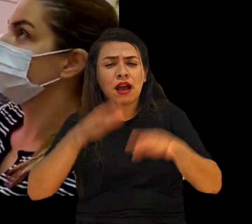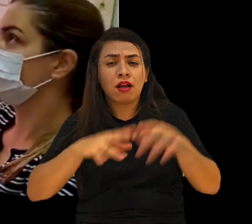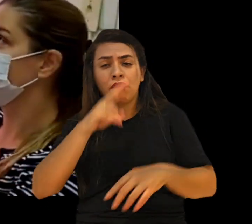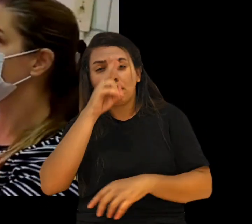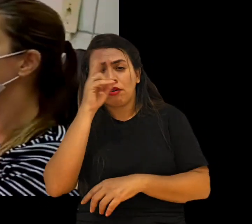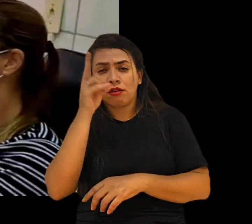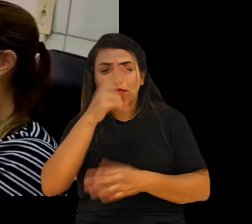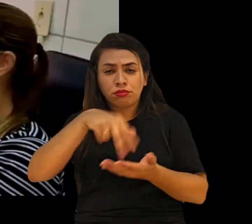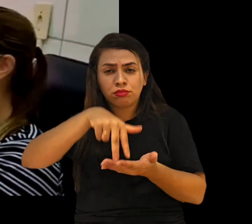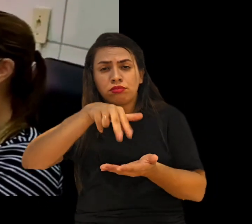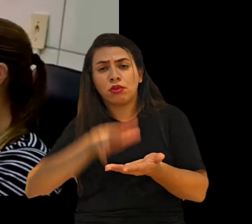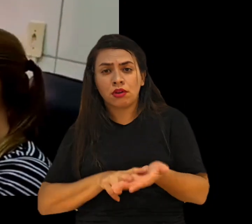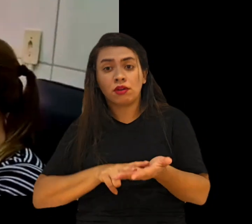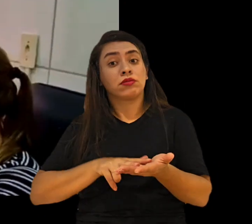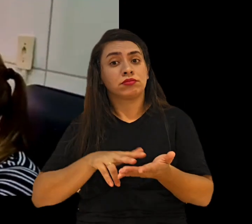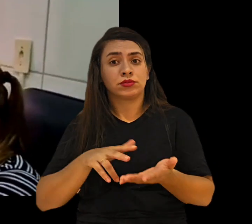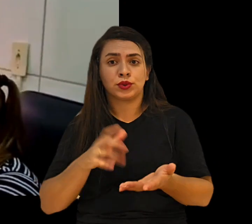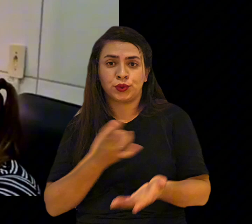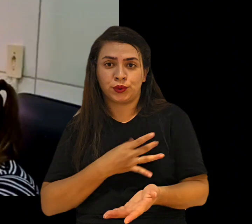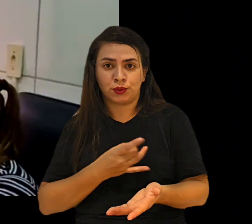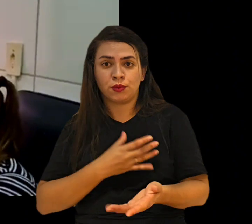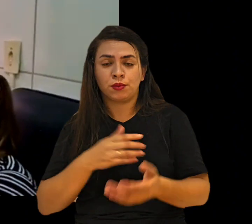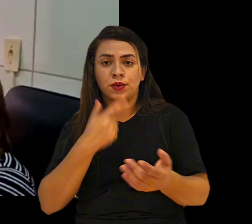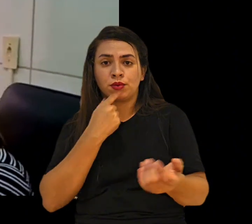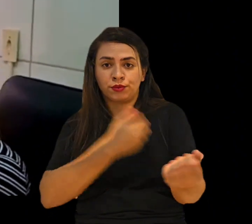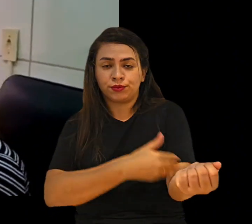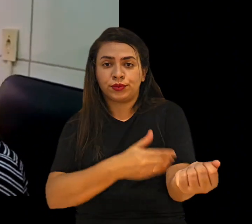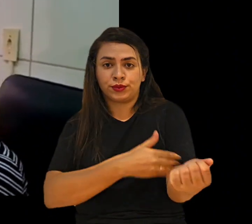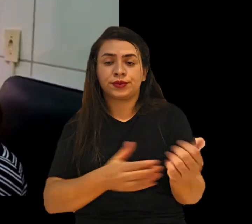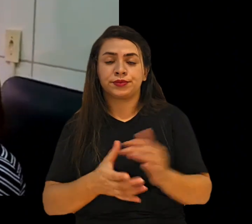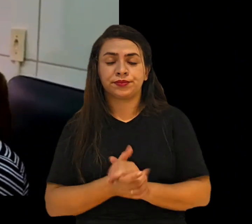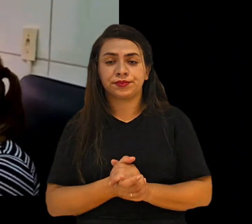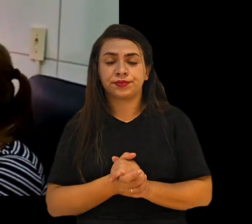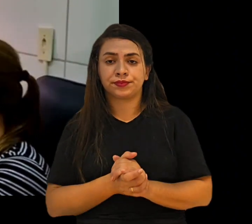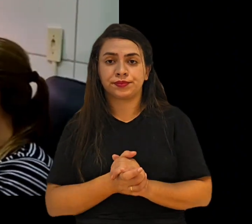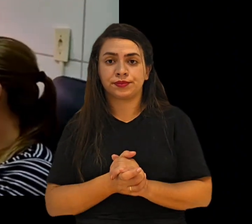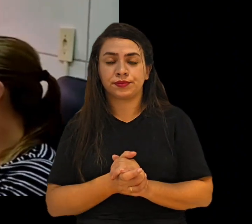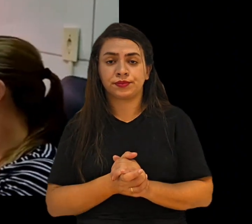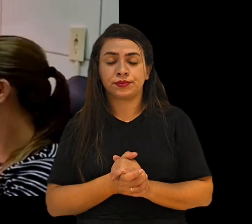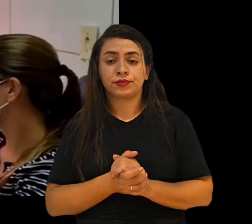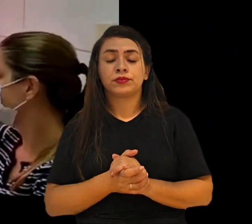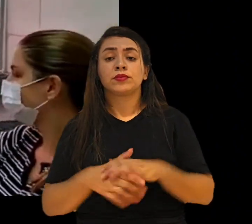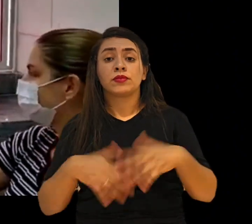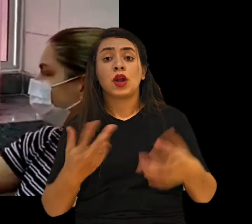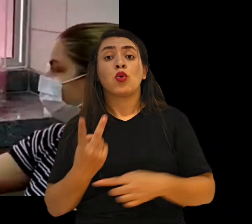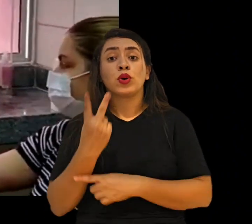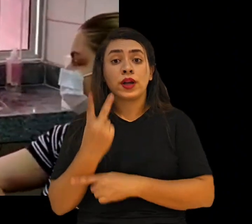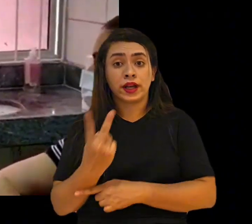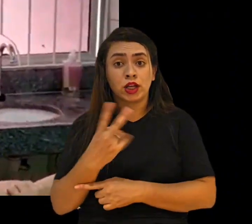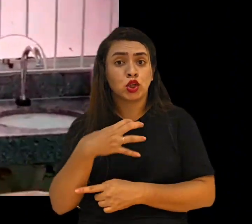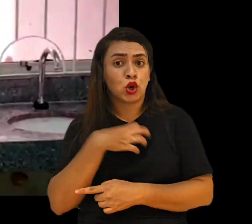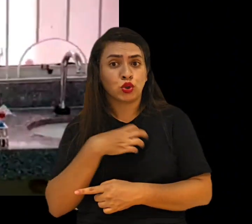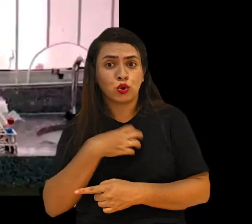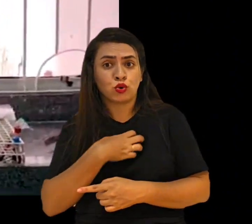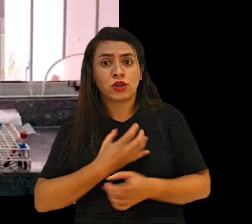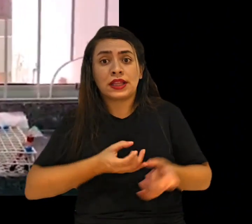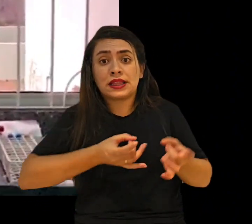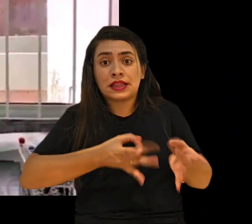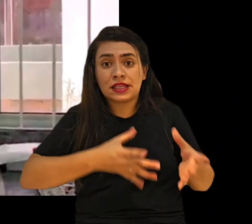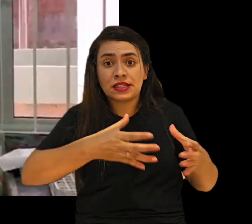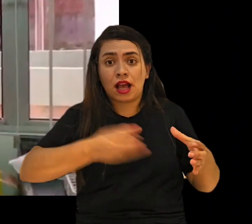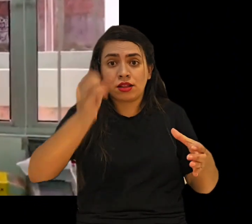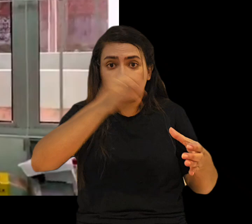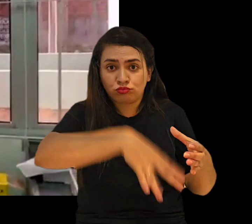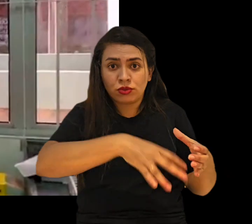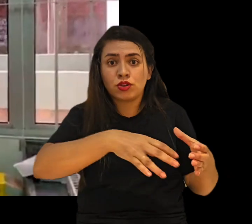bem. Porque às vezes desmaia e cai com o algodão. E esse aqui a gente vai descartar. Tem duas